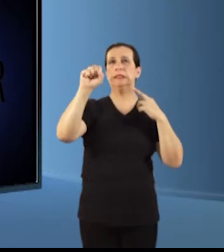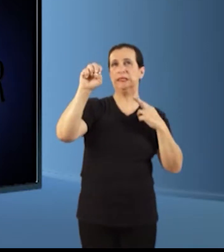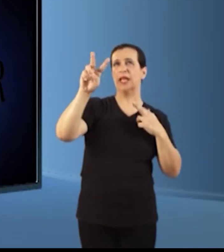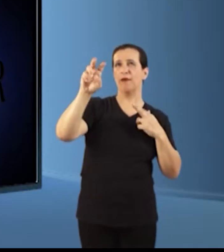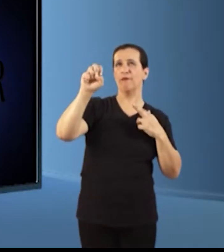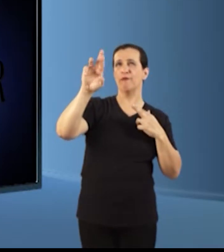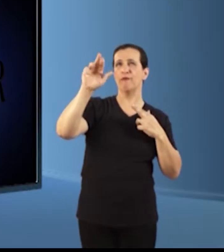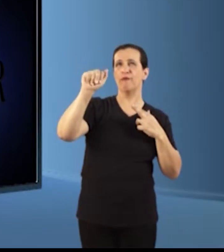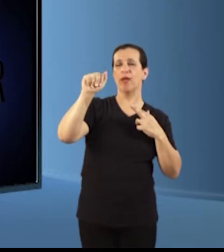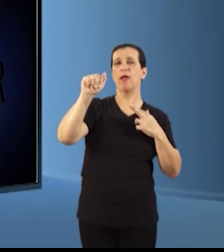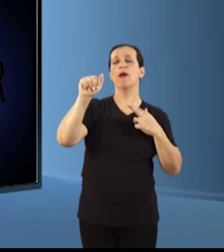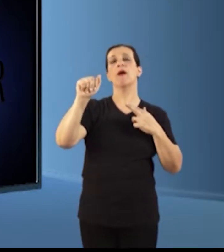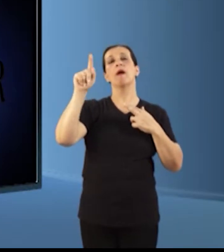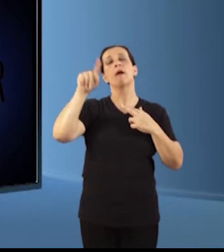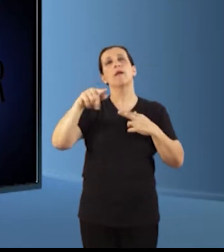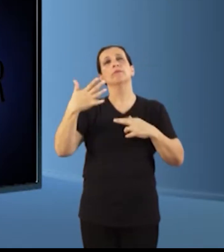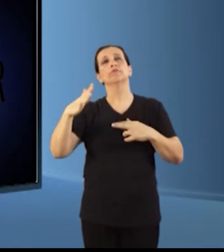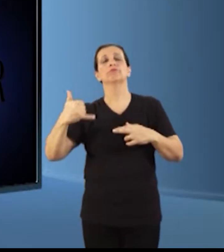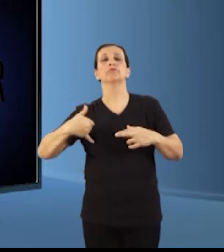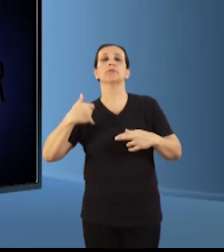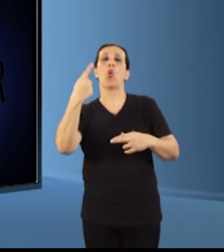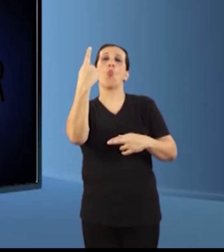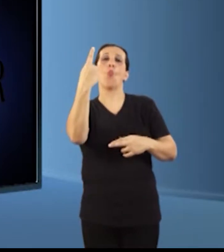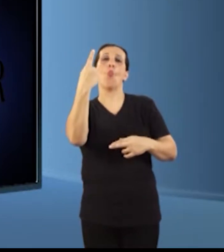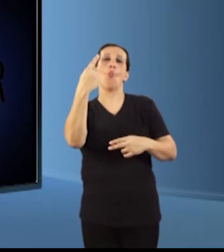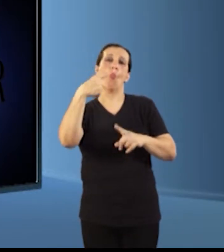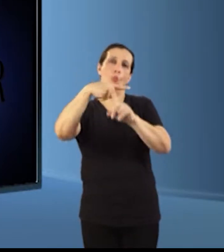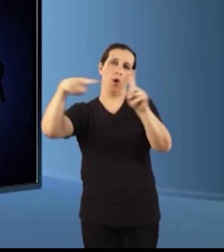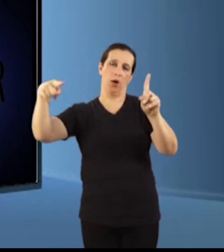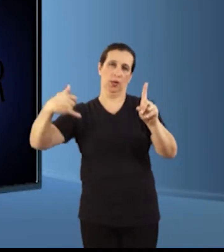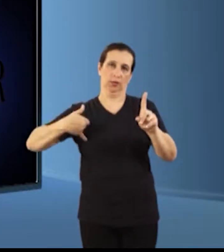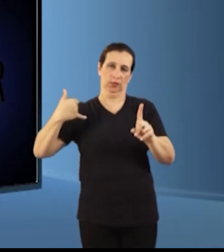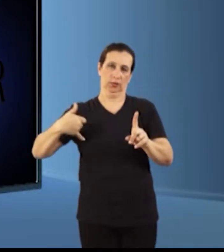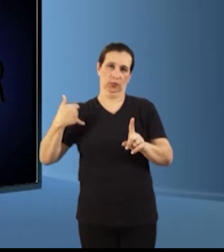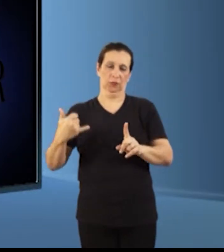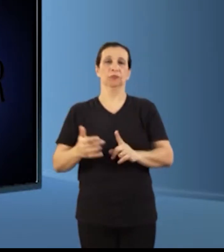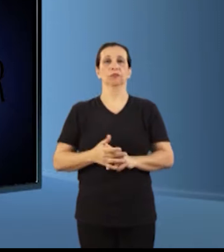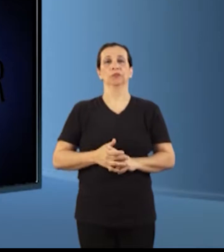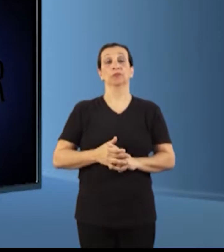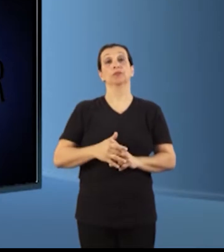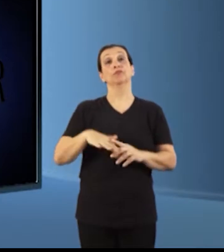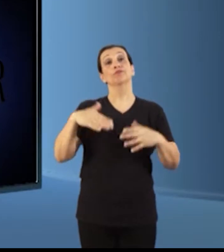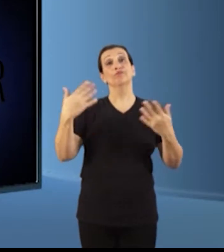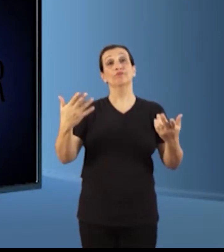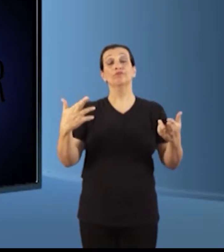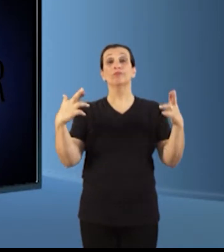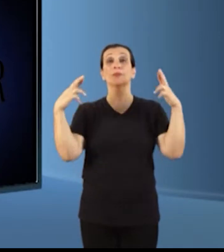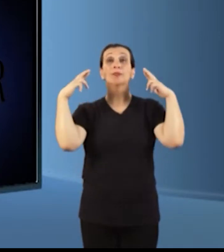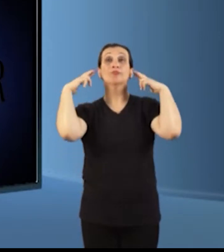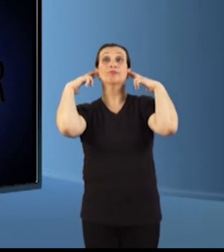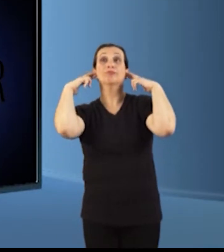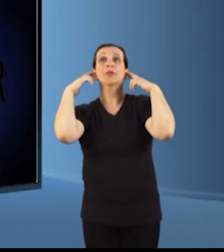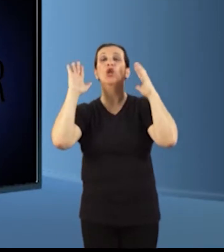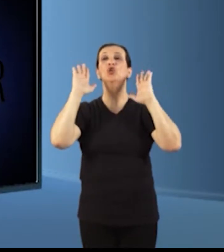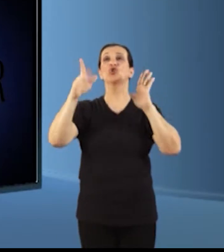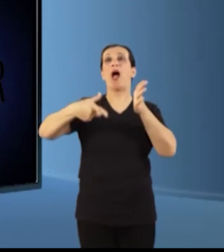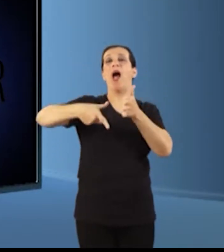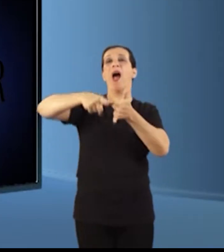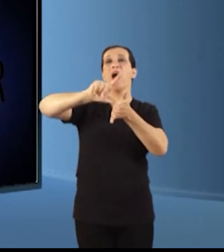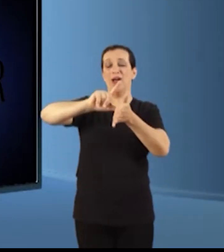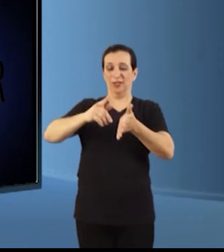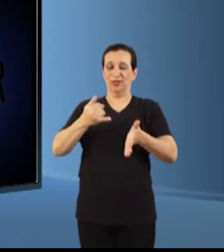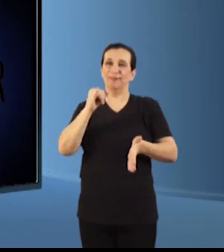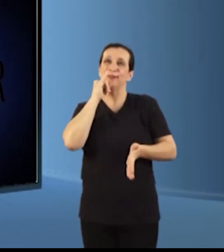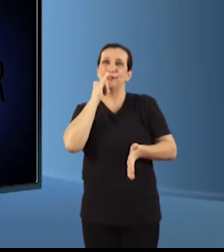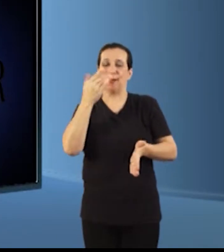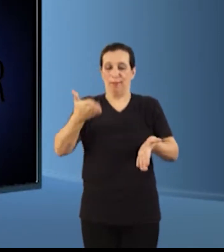surdez severa, recomenda-se a partir de 18 meses. Quando se trata de uma surdez